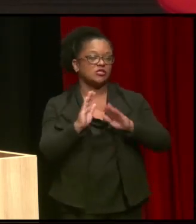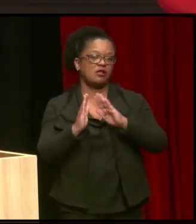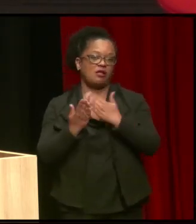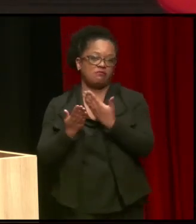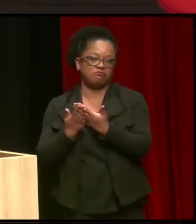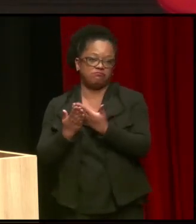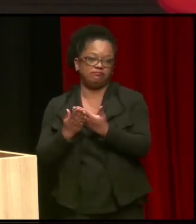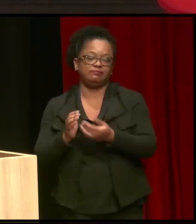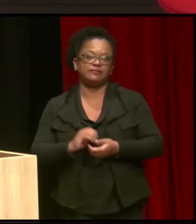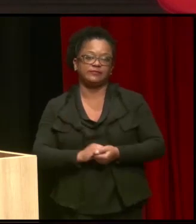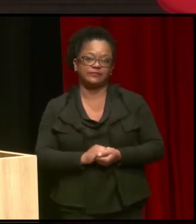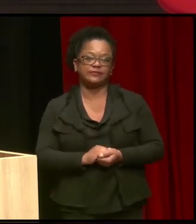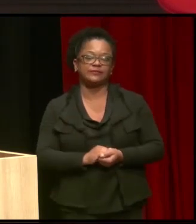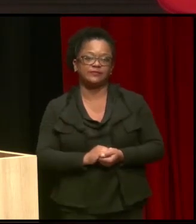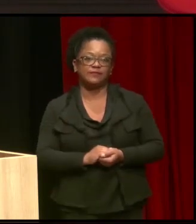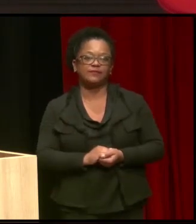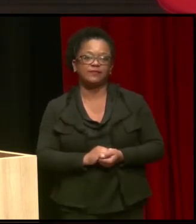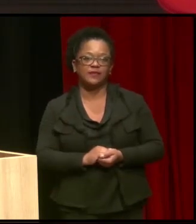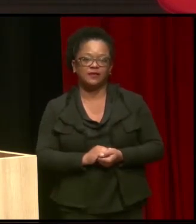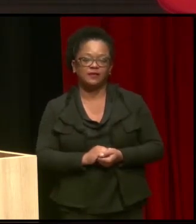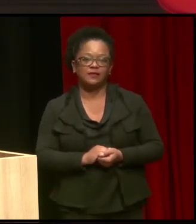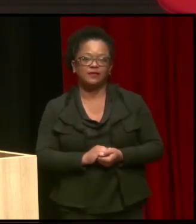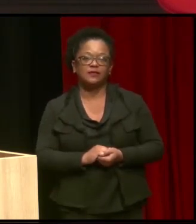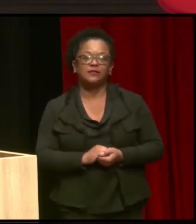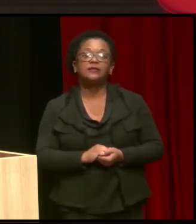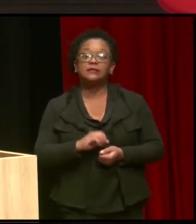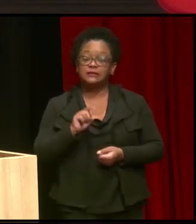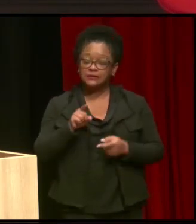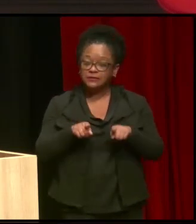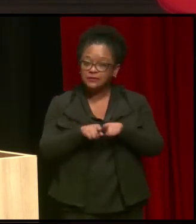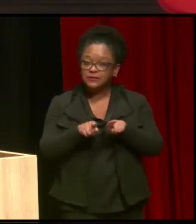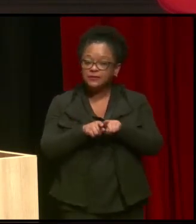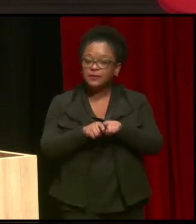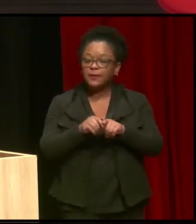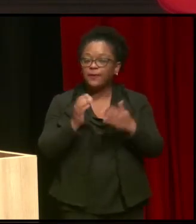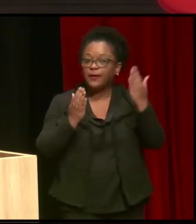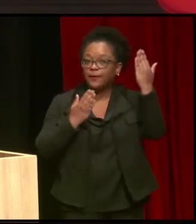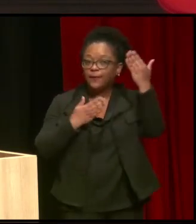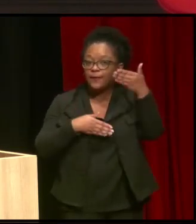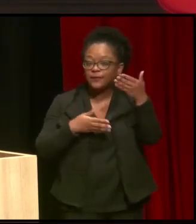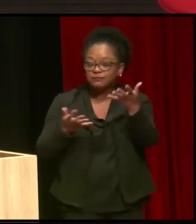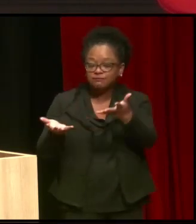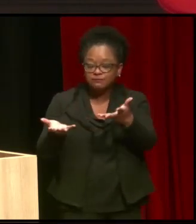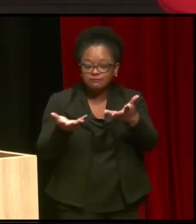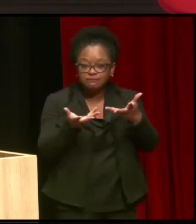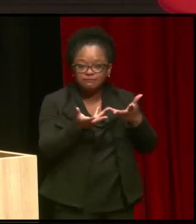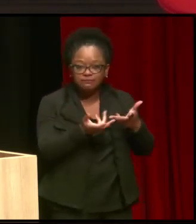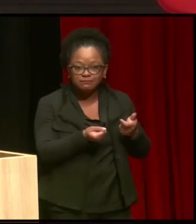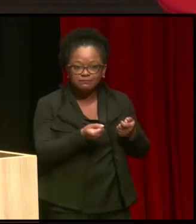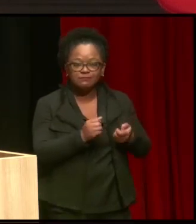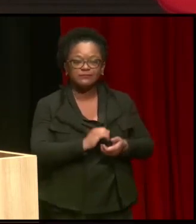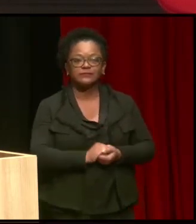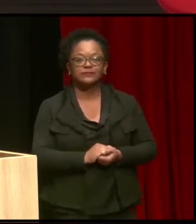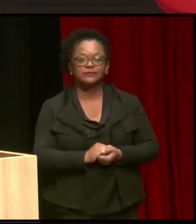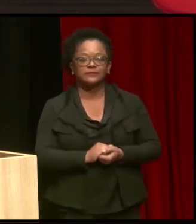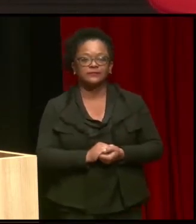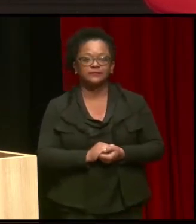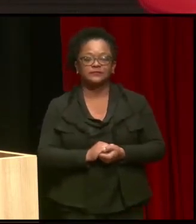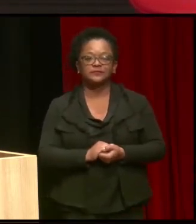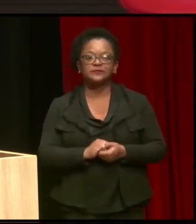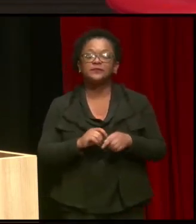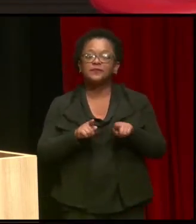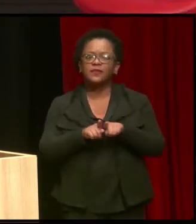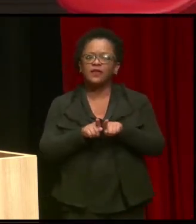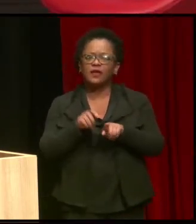nosso seminário. Então isso também é um sinal que nós estamos nos convidando eles. Essa Belva Collins,